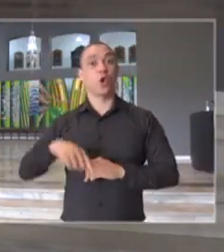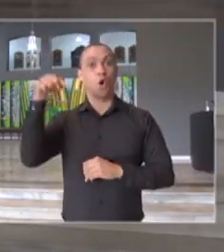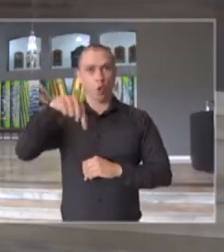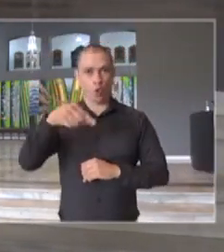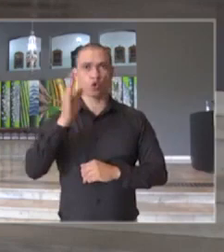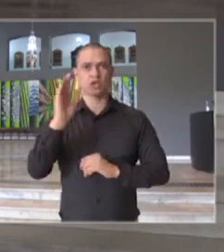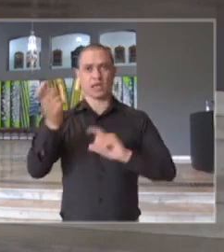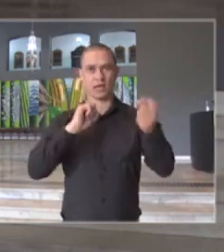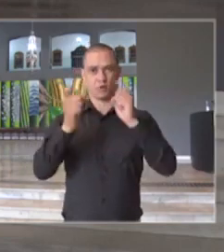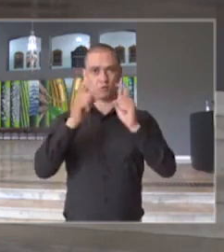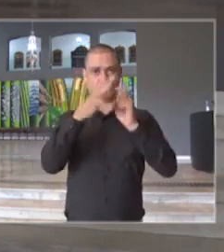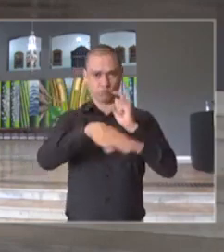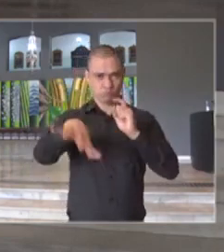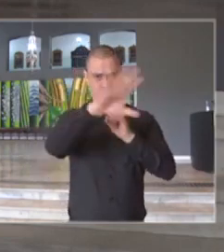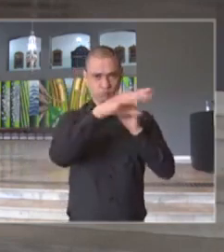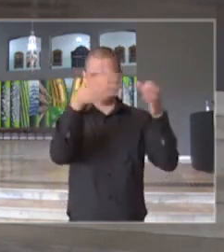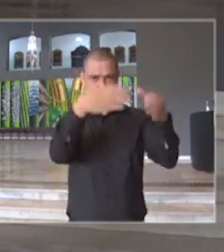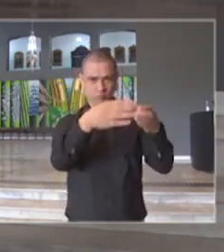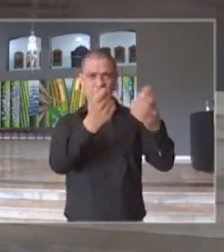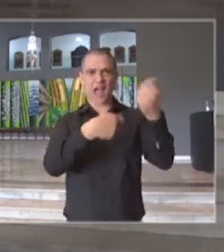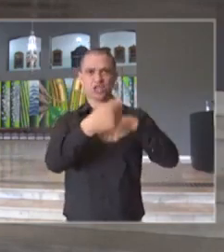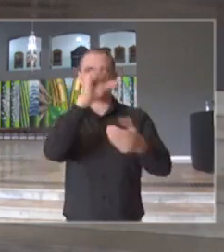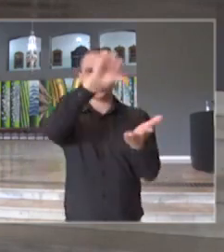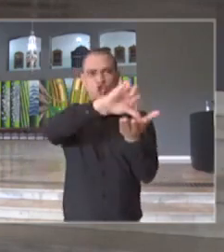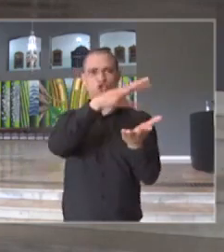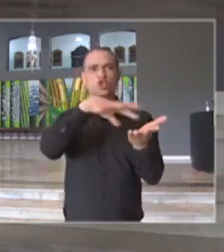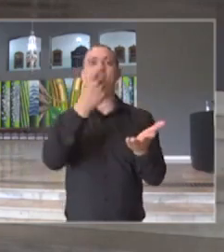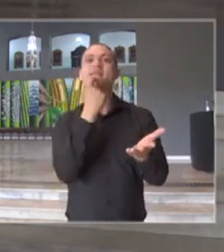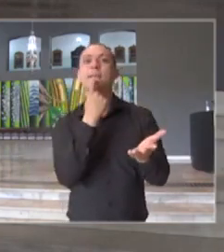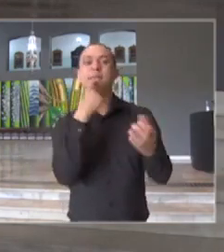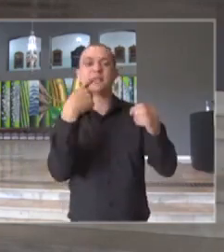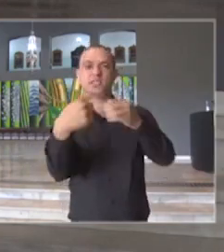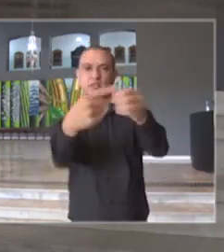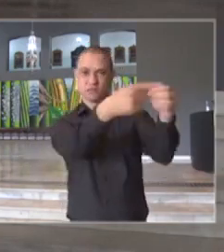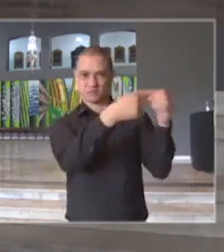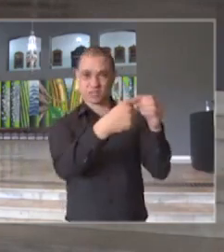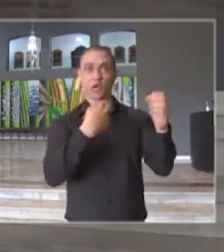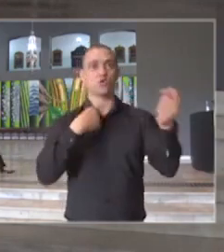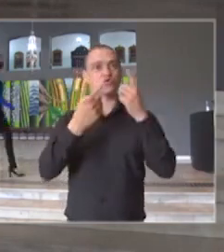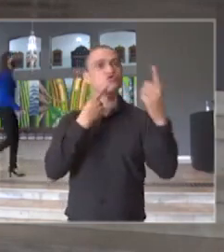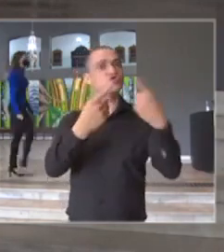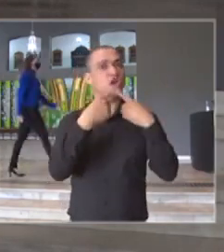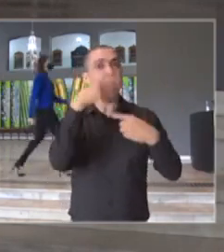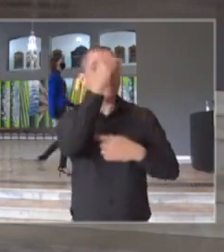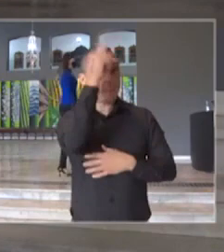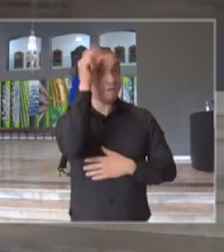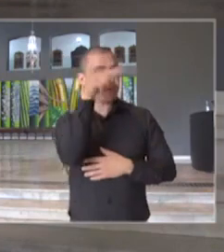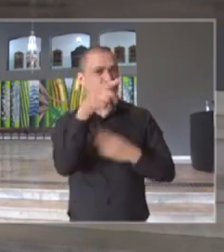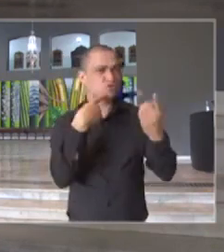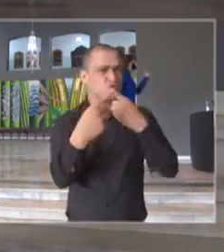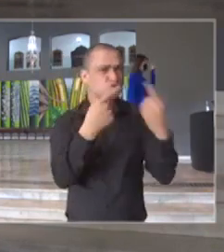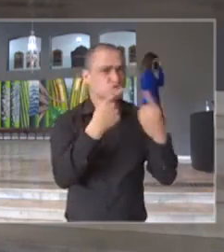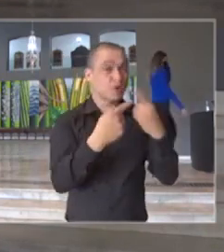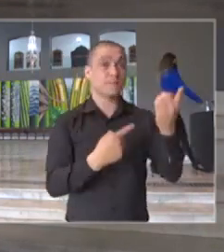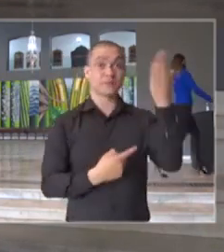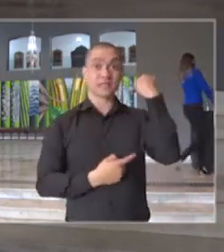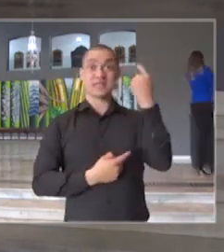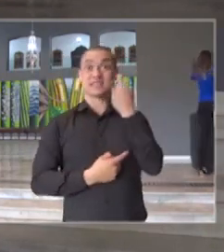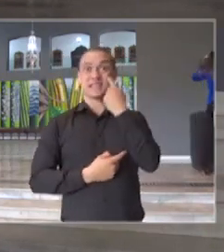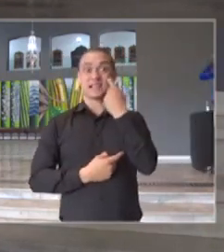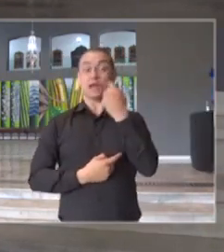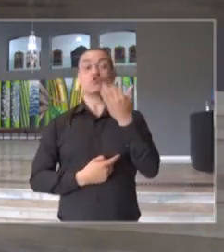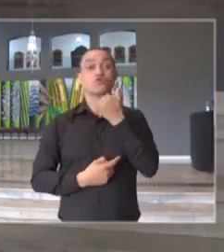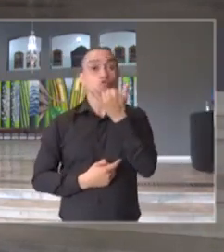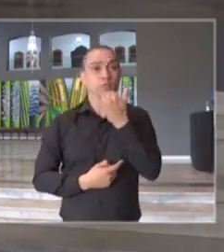reunião de toda a região administrativa de Campinas pela manhã. Eu dialoguei com os prefeitos. Na sexta-feira faremos uma reunião